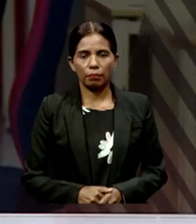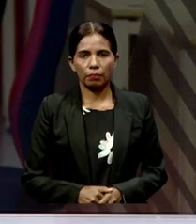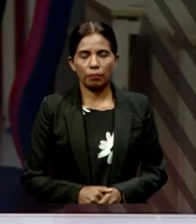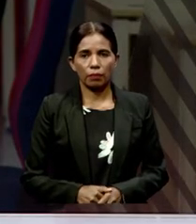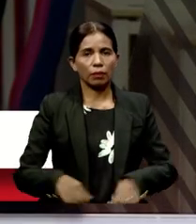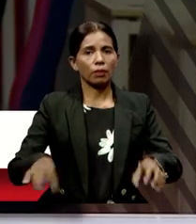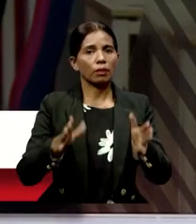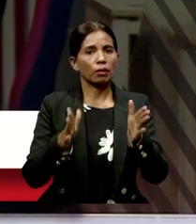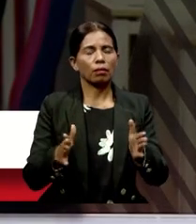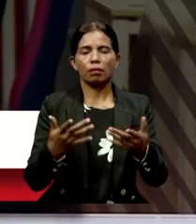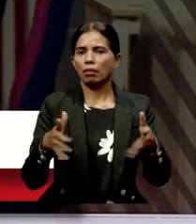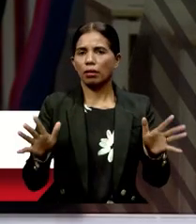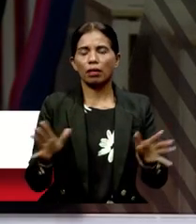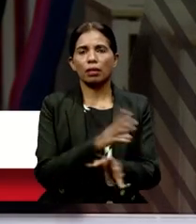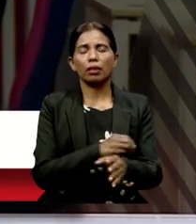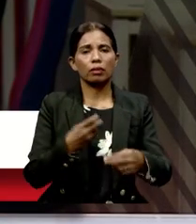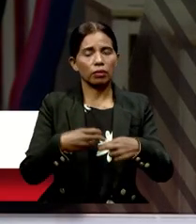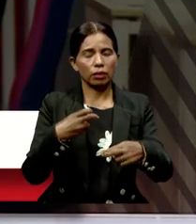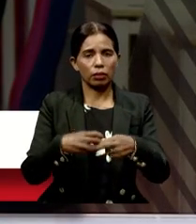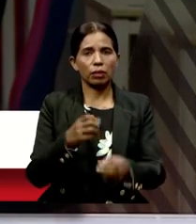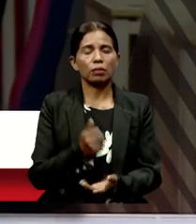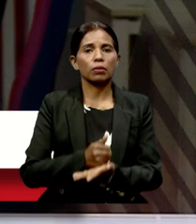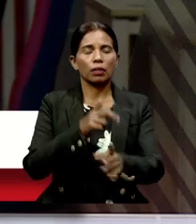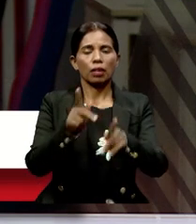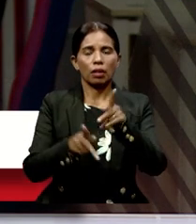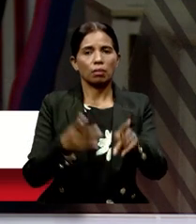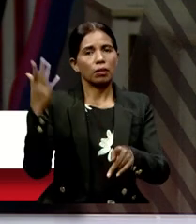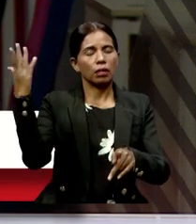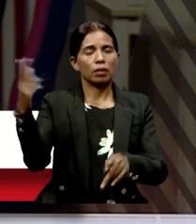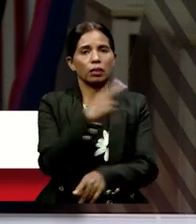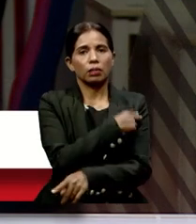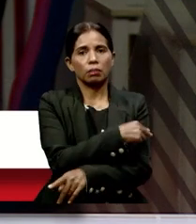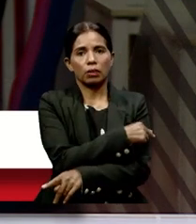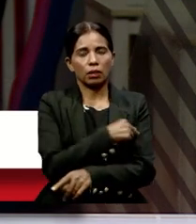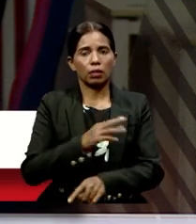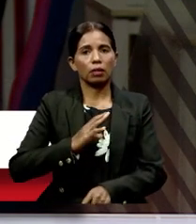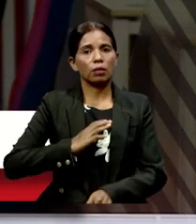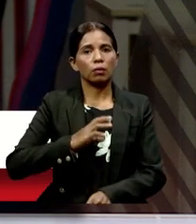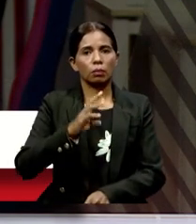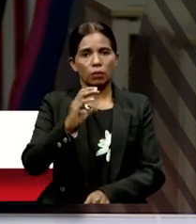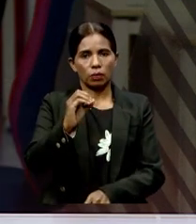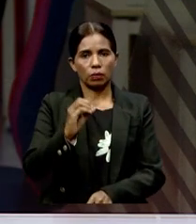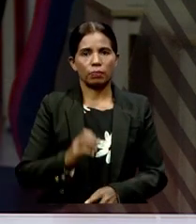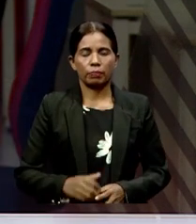Recurso humano menos dificulta atendimento ba comunidade e a Centro Saúde Comoro.